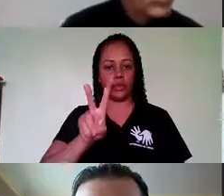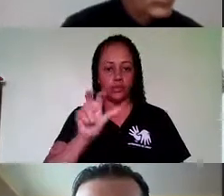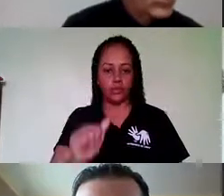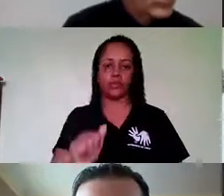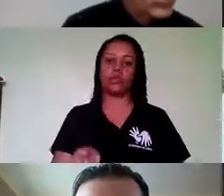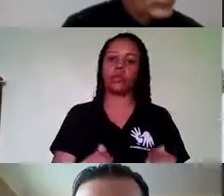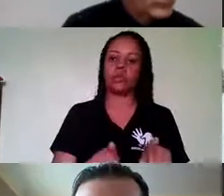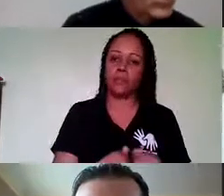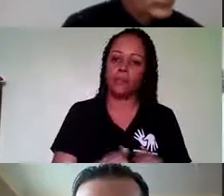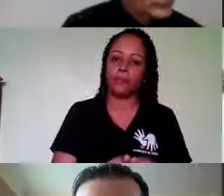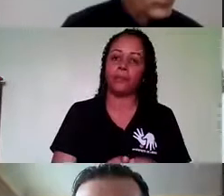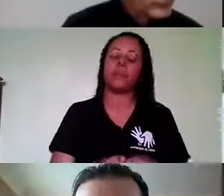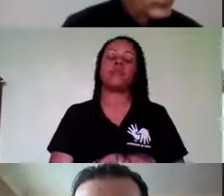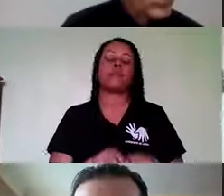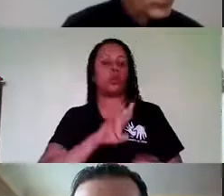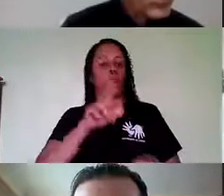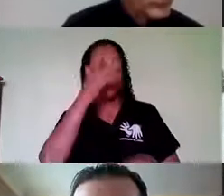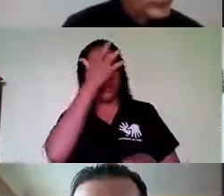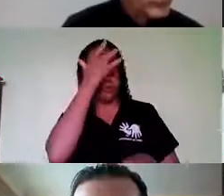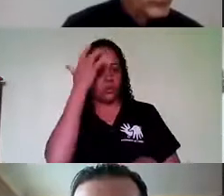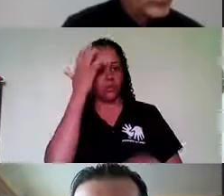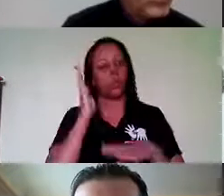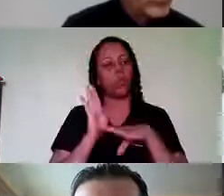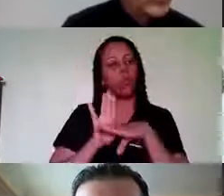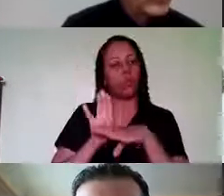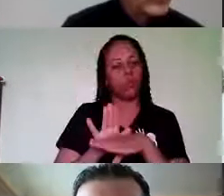têm nos auxiliado bastante.